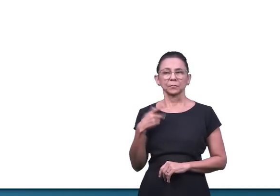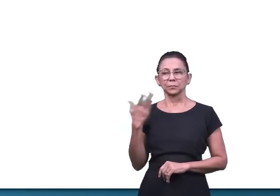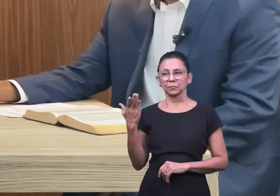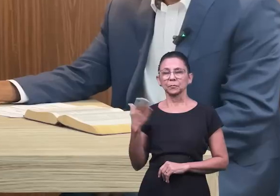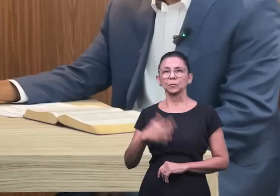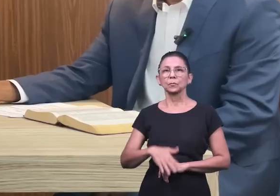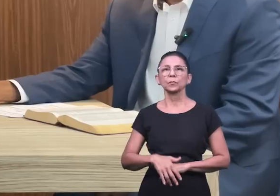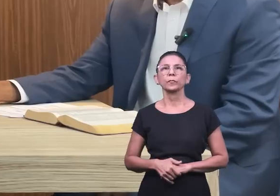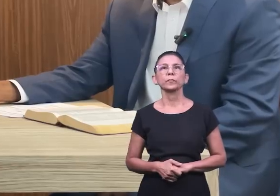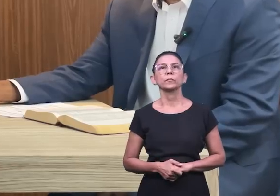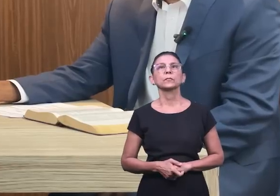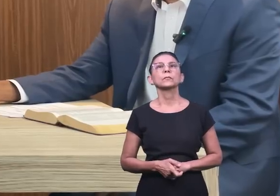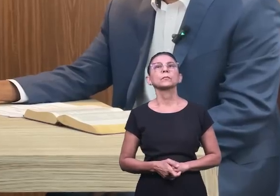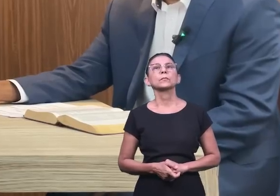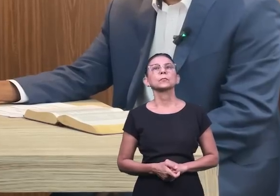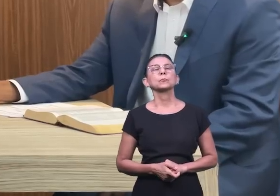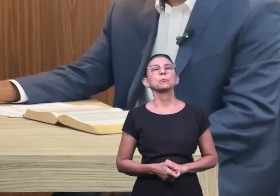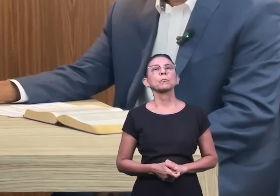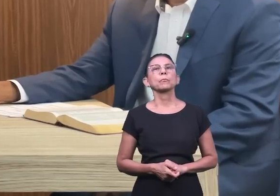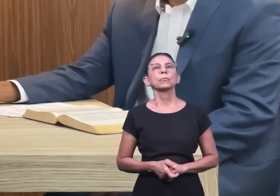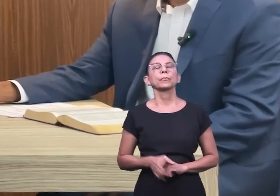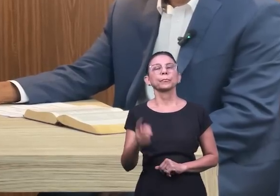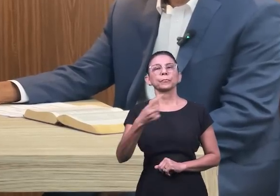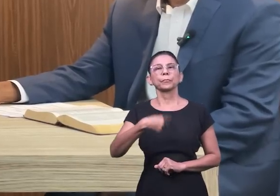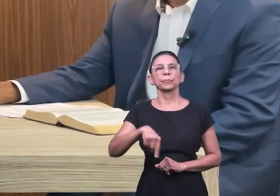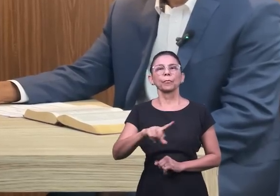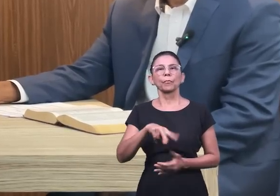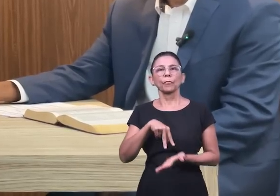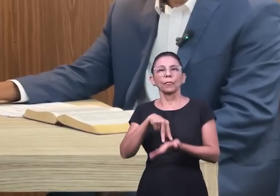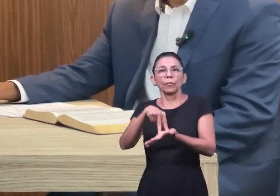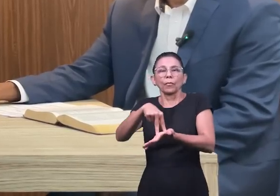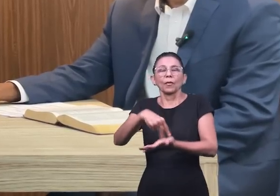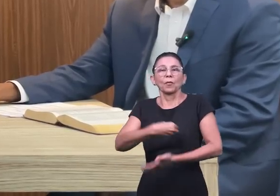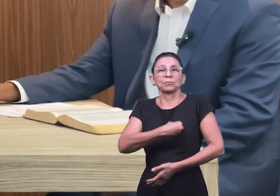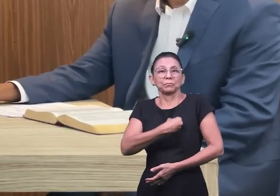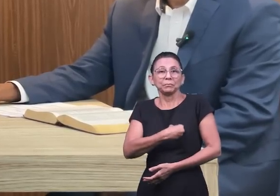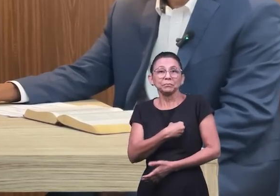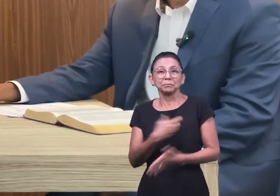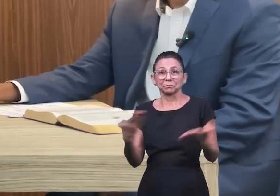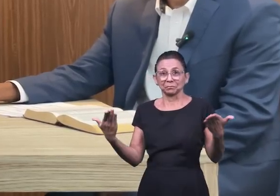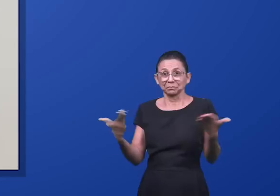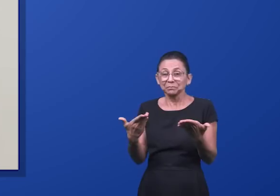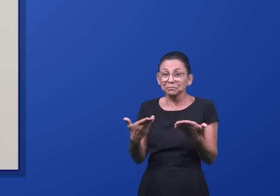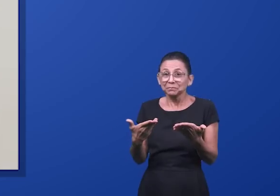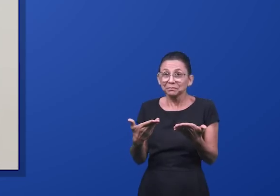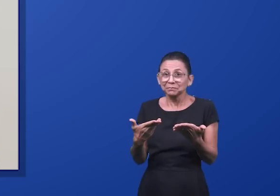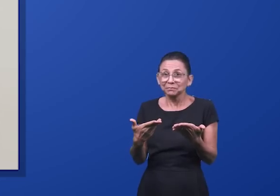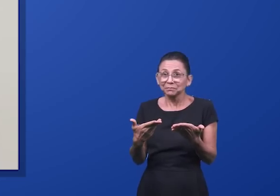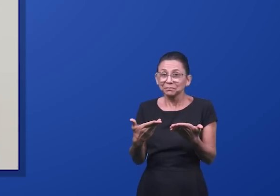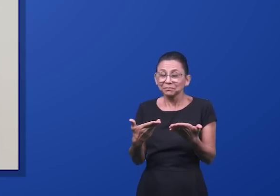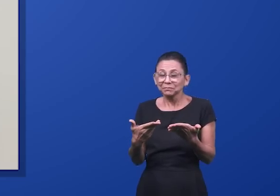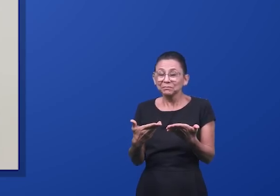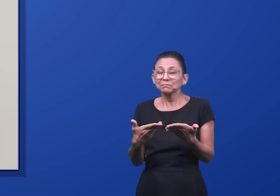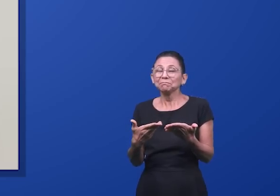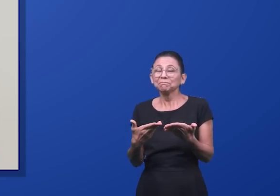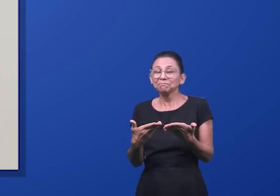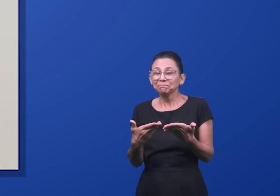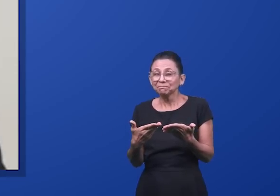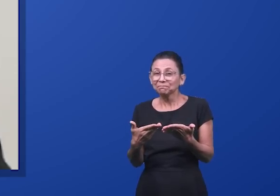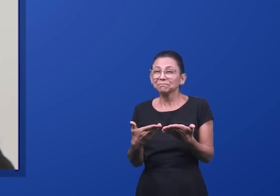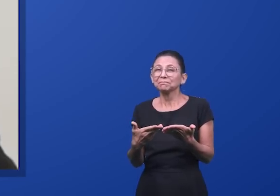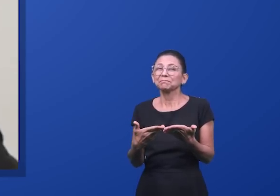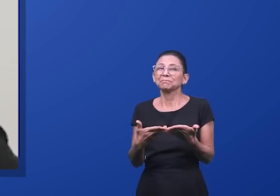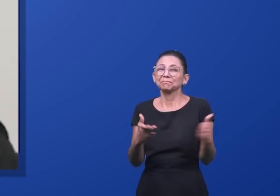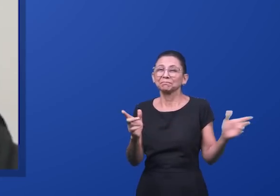cinta? Nosso pastor Eliezer de Jesus, de Nova Iguaçu, irá responder. Para andarmos e